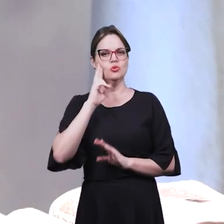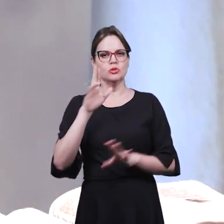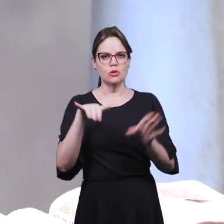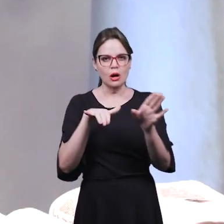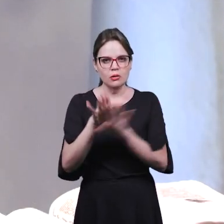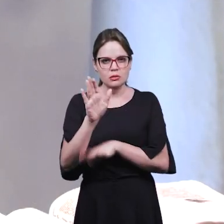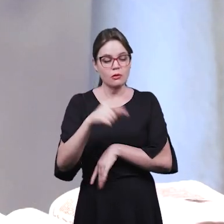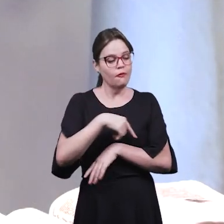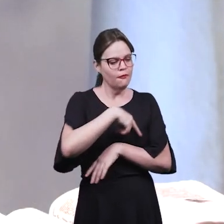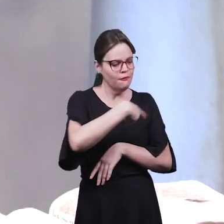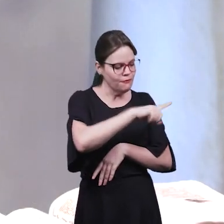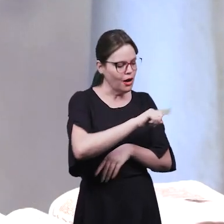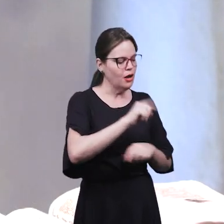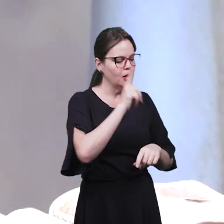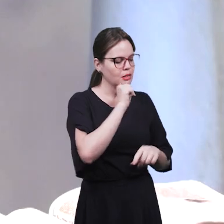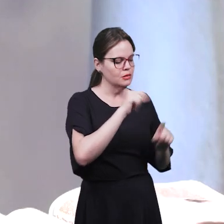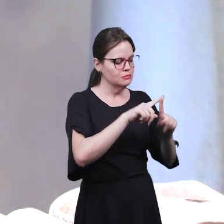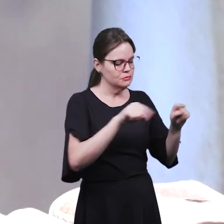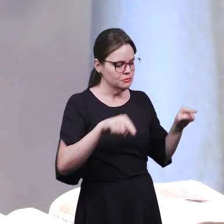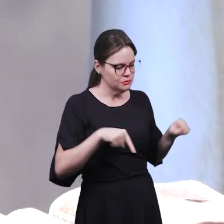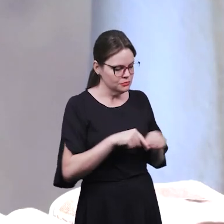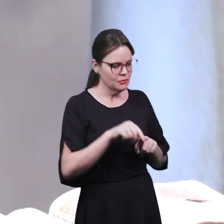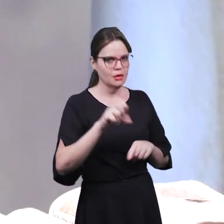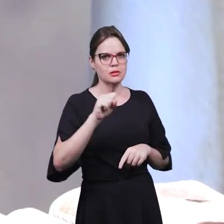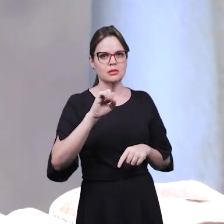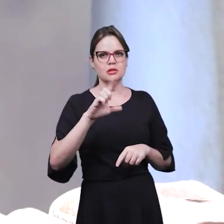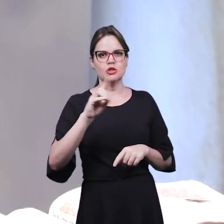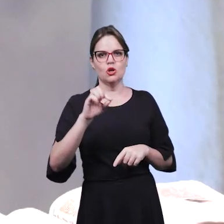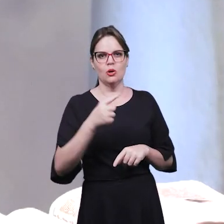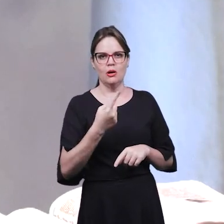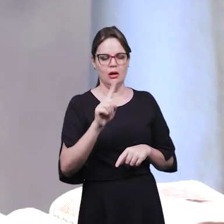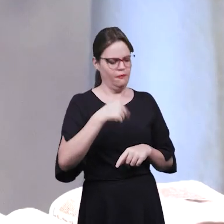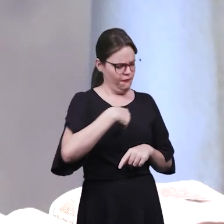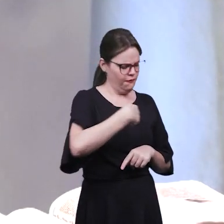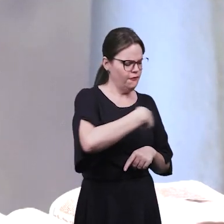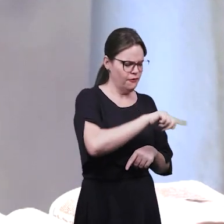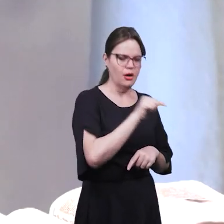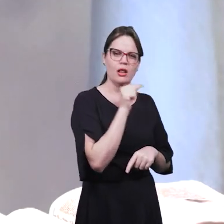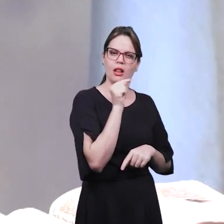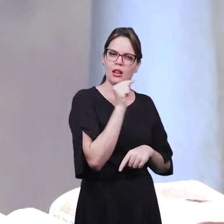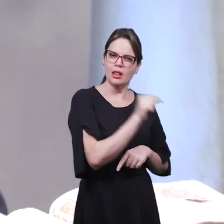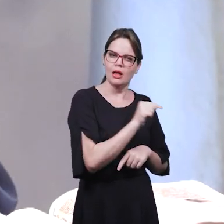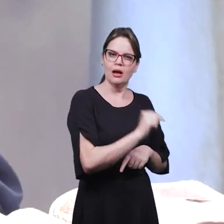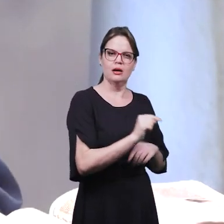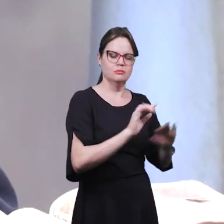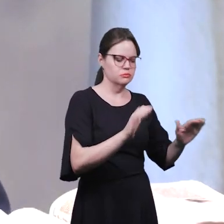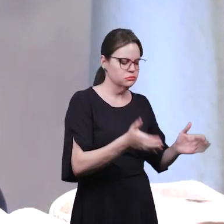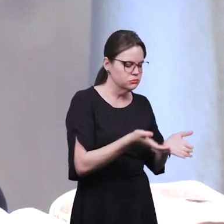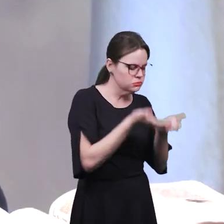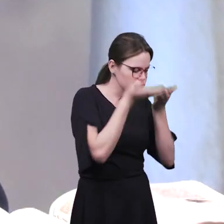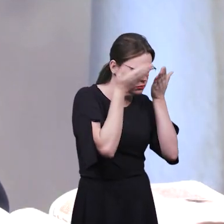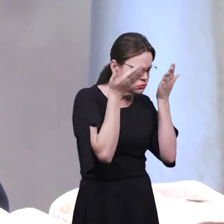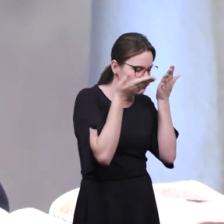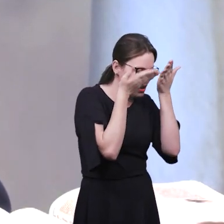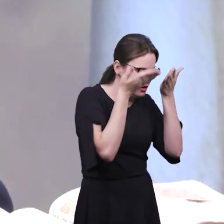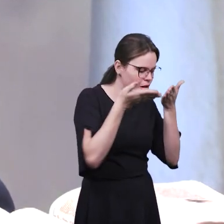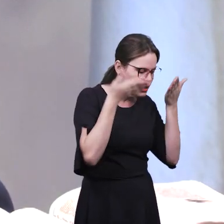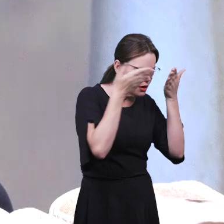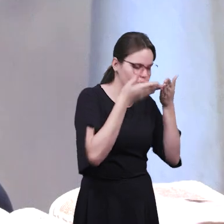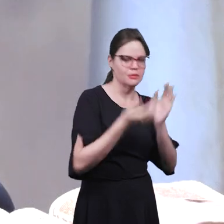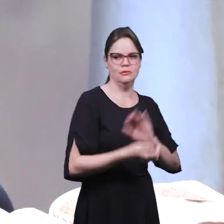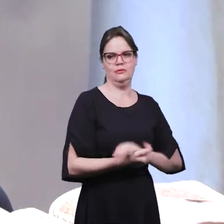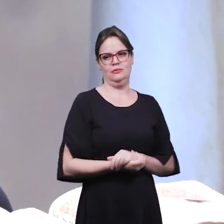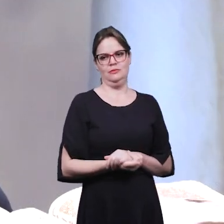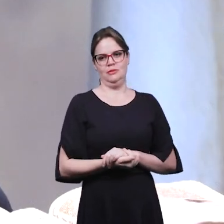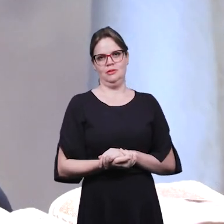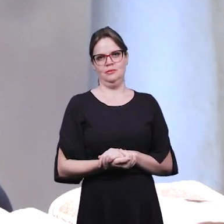do tanque de Siloé, significa enviado, porque o que vai ficar, esse homem não esqueceu, sabe o que ele não esqueceu?